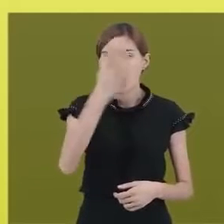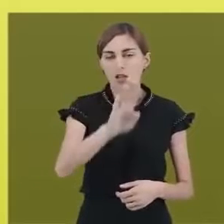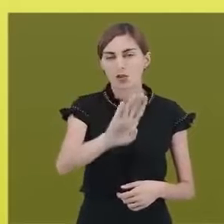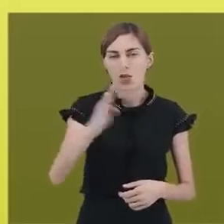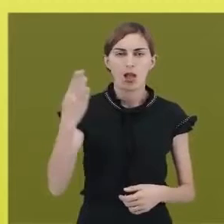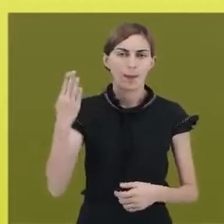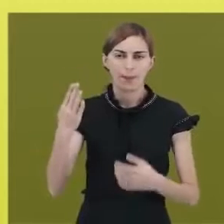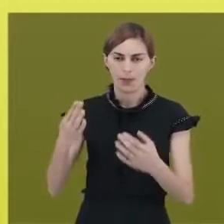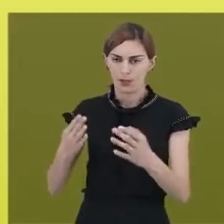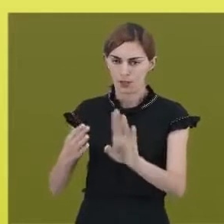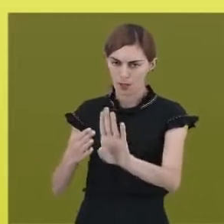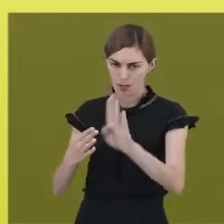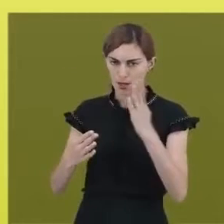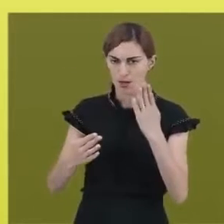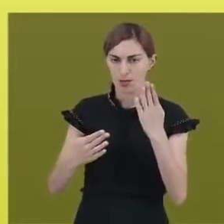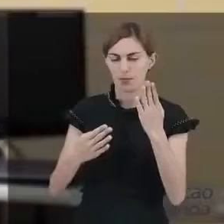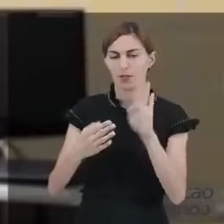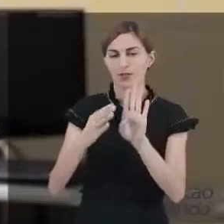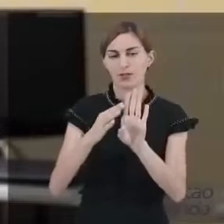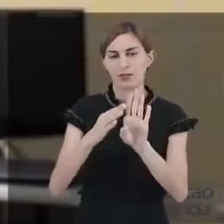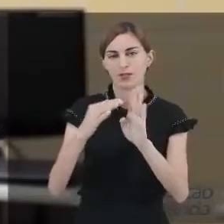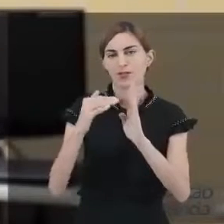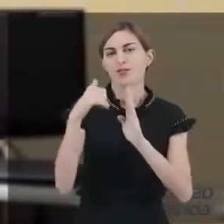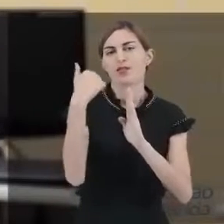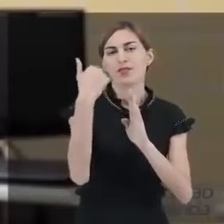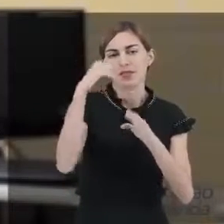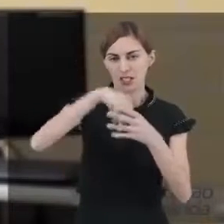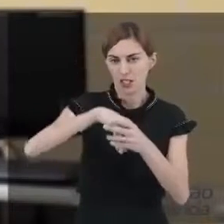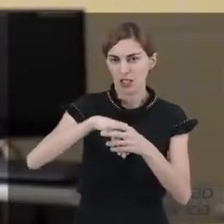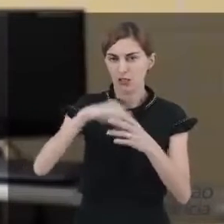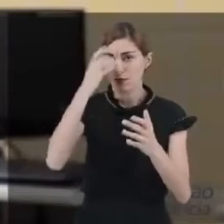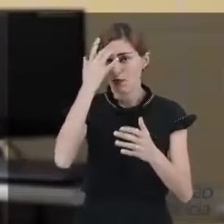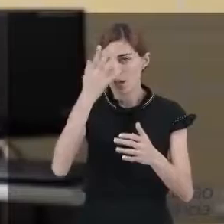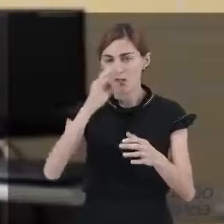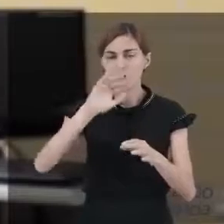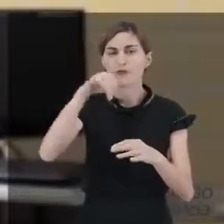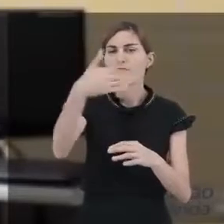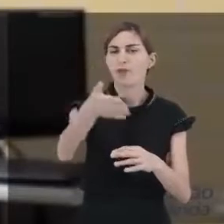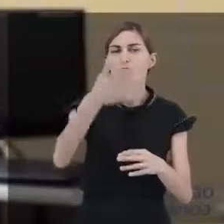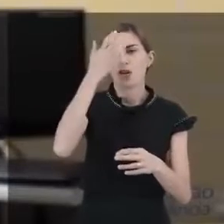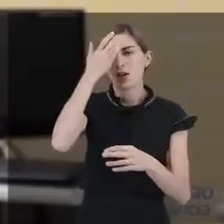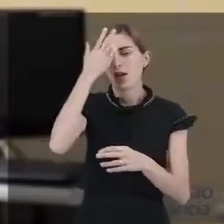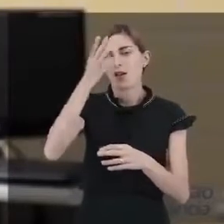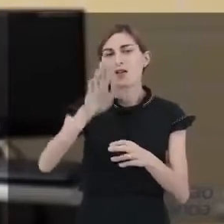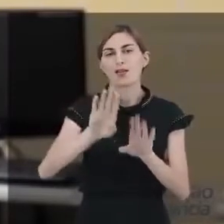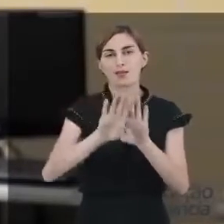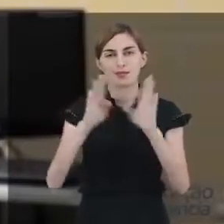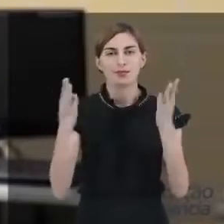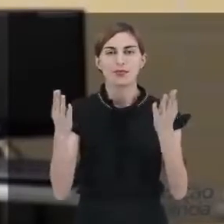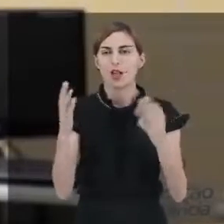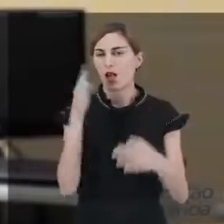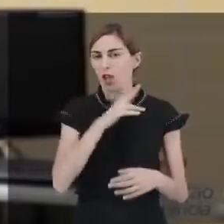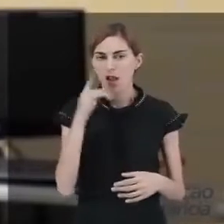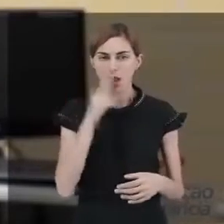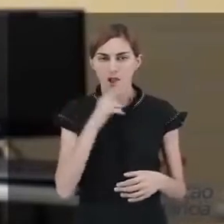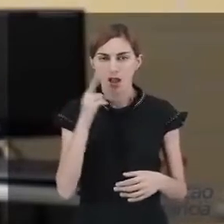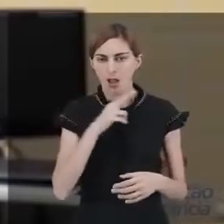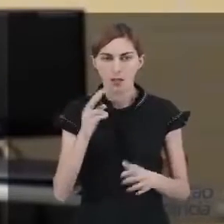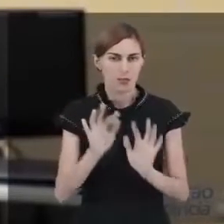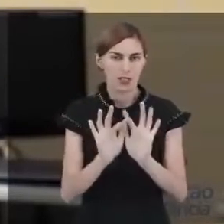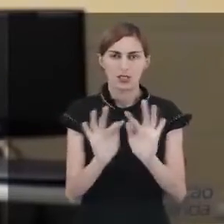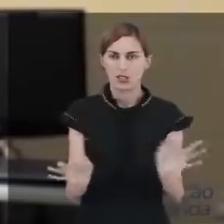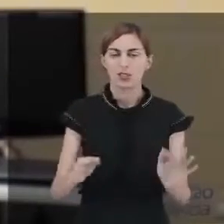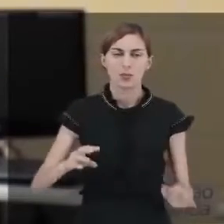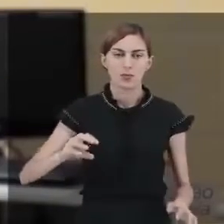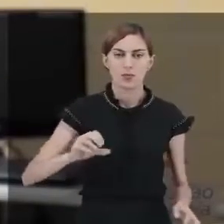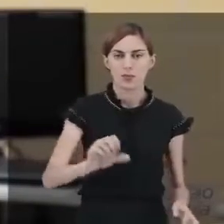lados. Ou seja, esse fechamento automático, quando a porta fechar, travar, bater, ela tem que ser aberta rapidamente, só com um simples